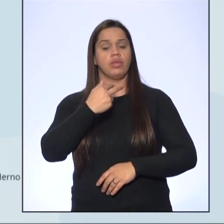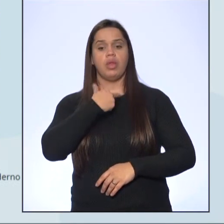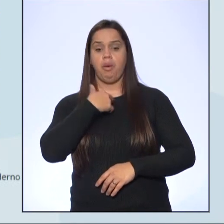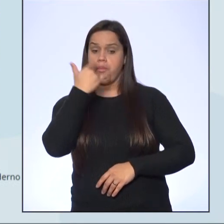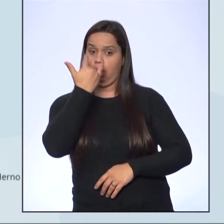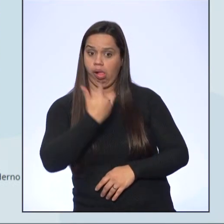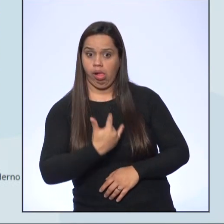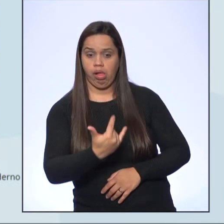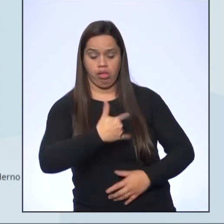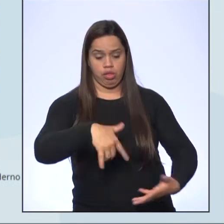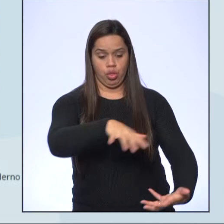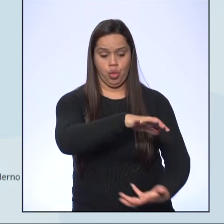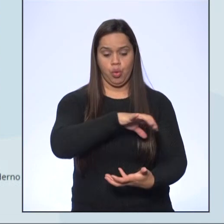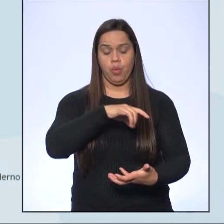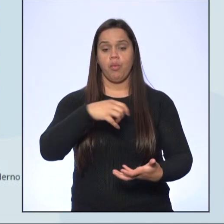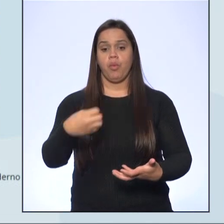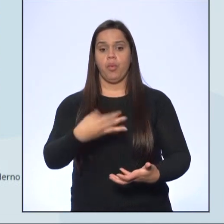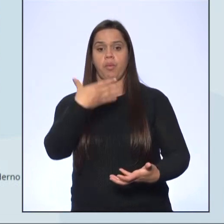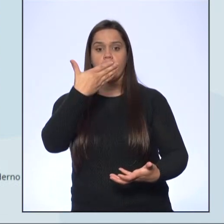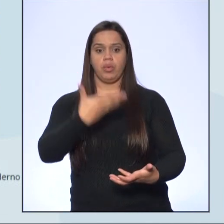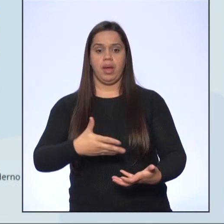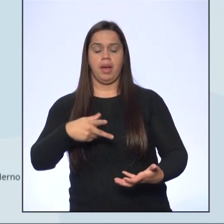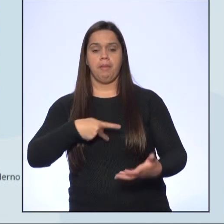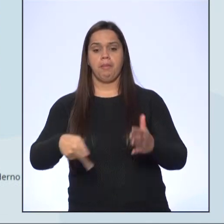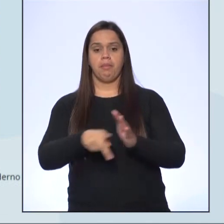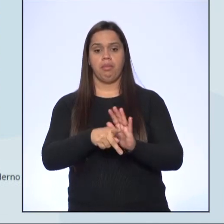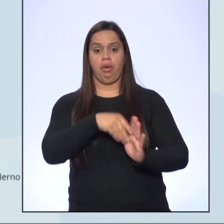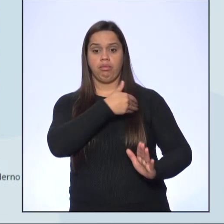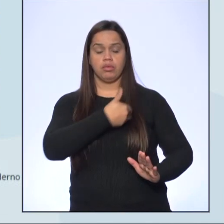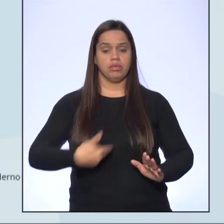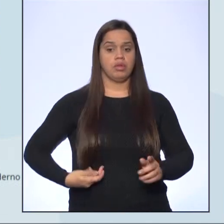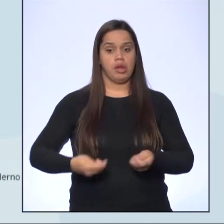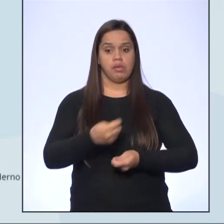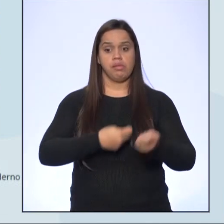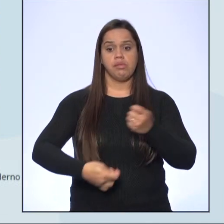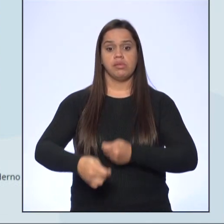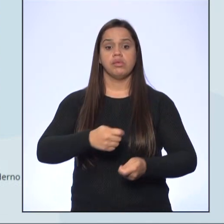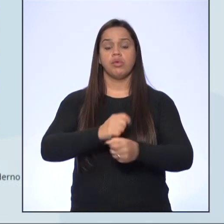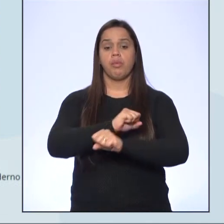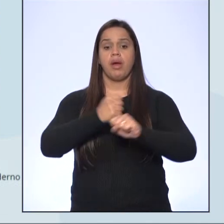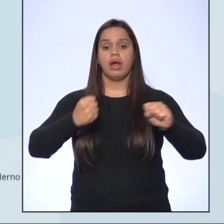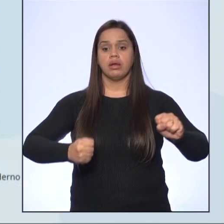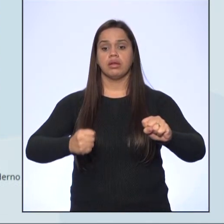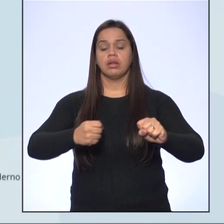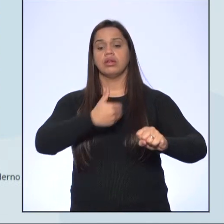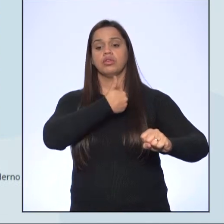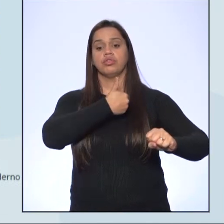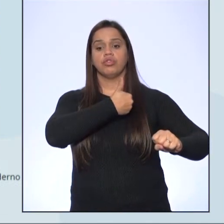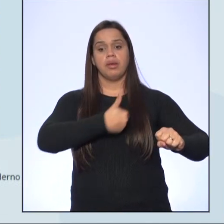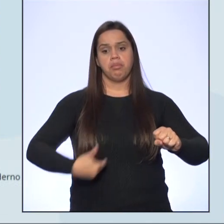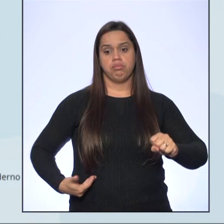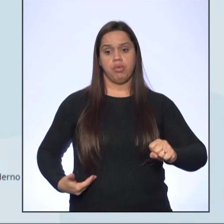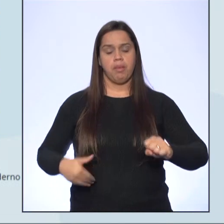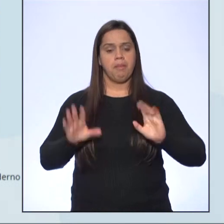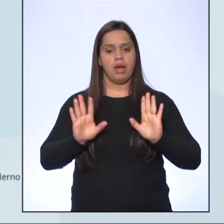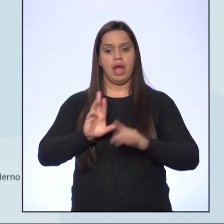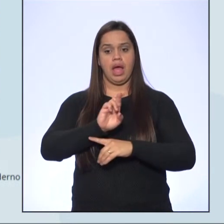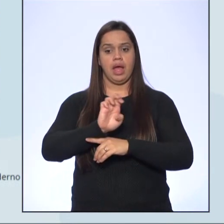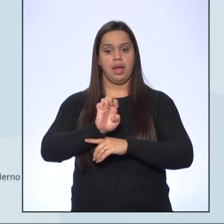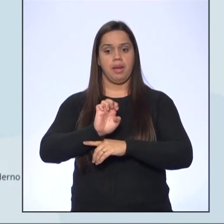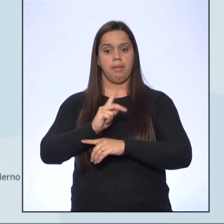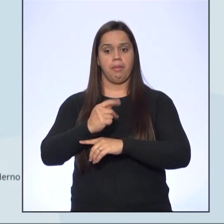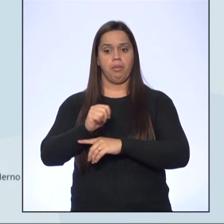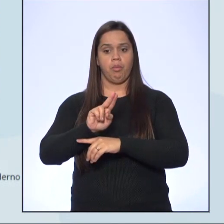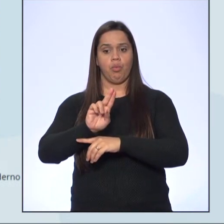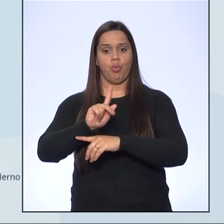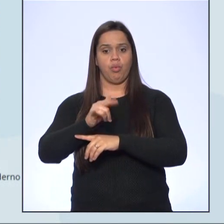novo mundo seja, pelo momento, regido por uma grande república, como é impossível. Não me atrevo a desejá-lo. É